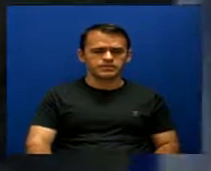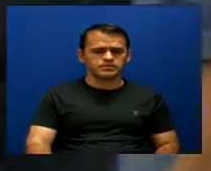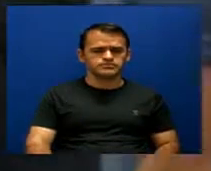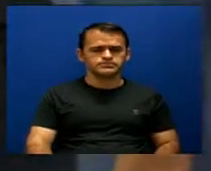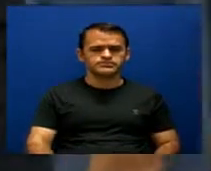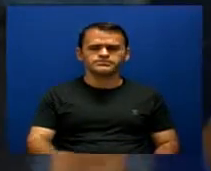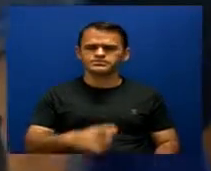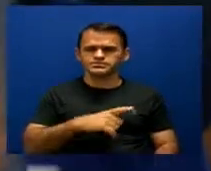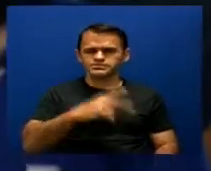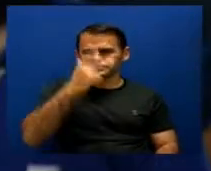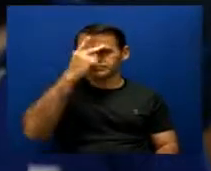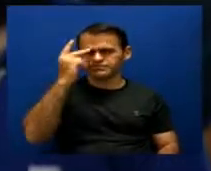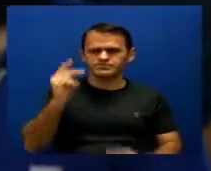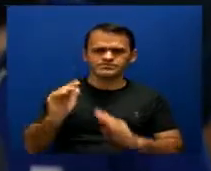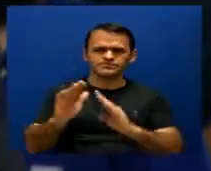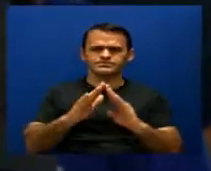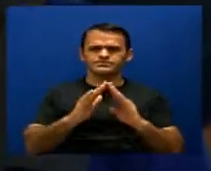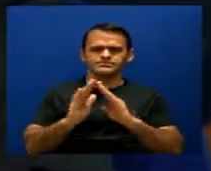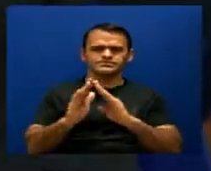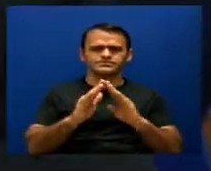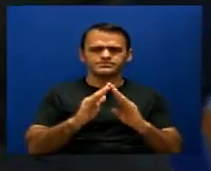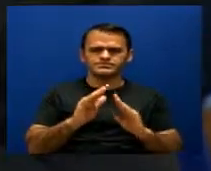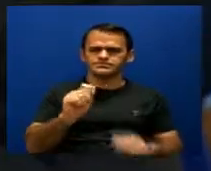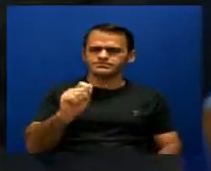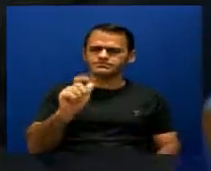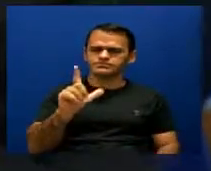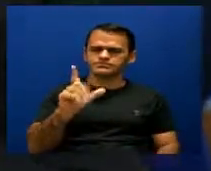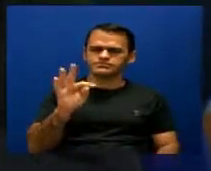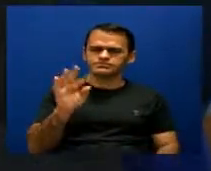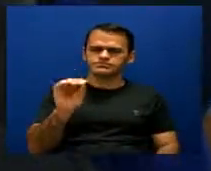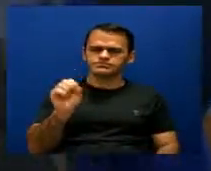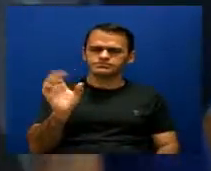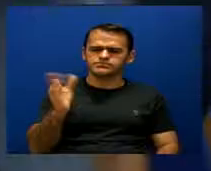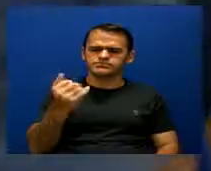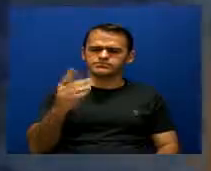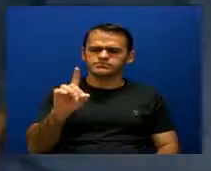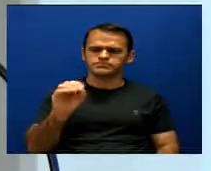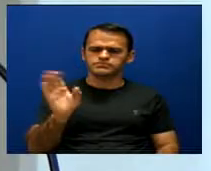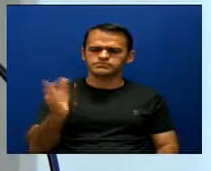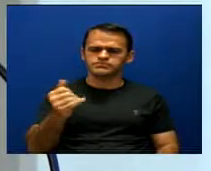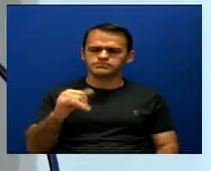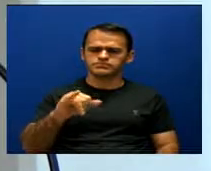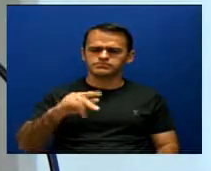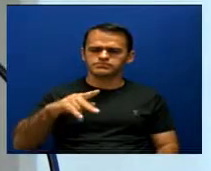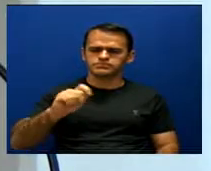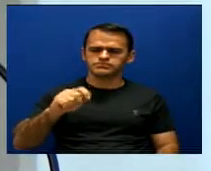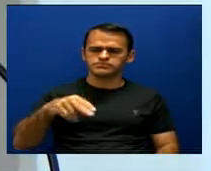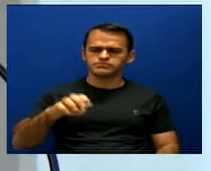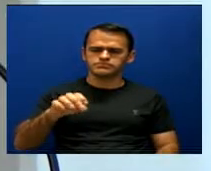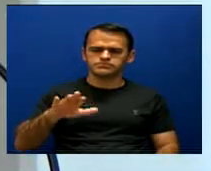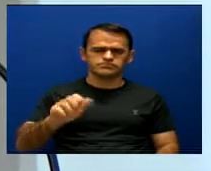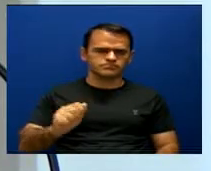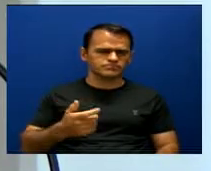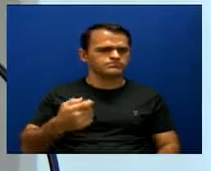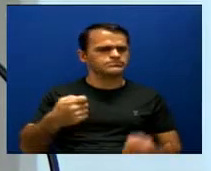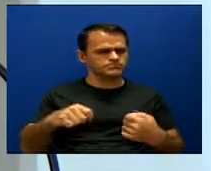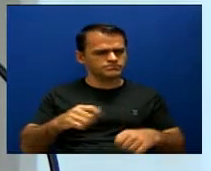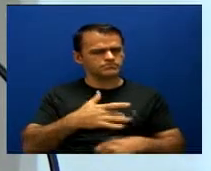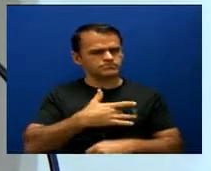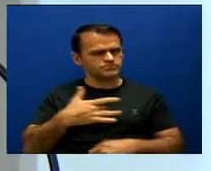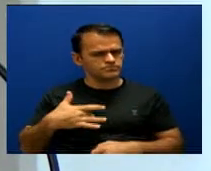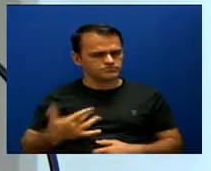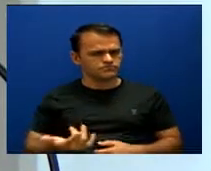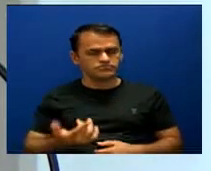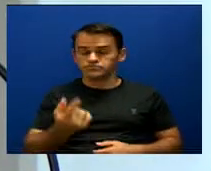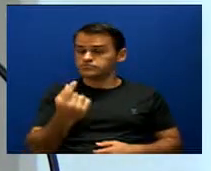quando vinham os outros moradores do Altos do Ipanema. Então, vocês precisam de recurso também, a saúde precisa,